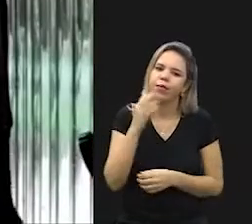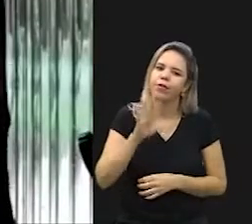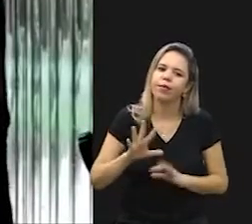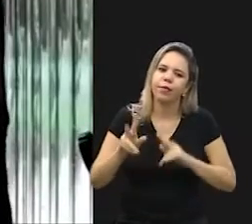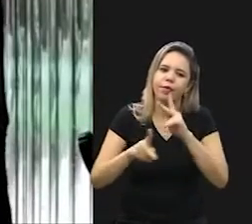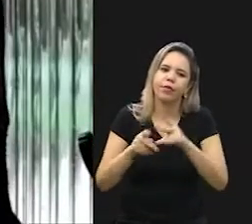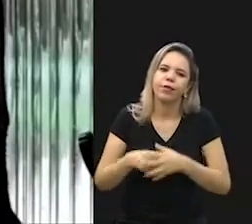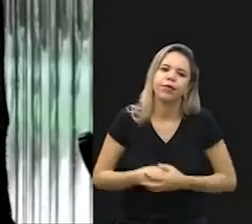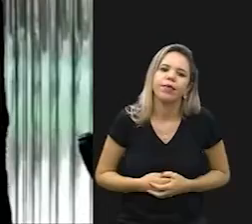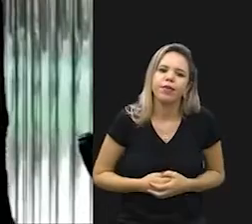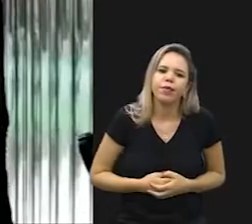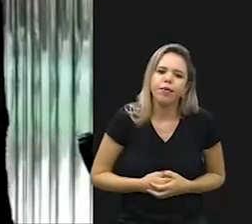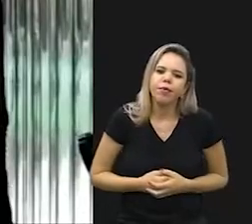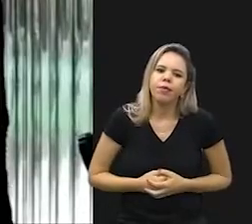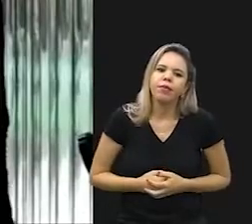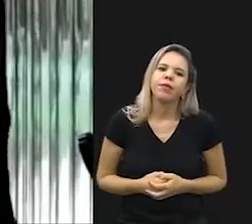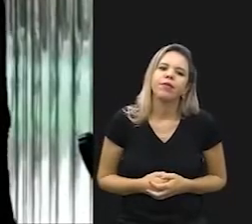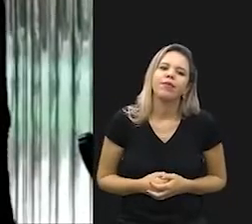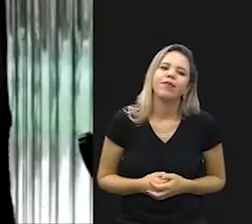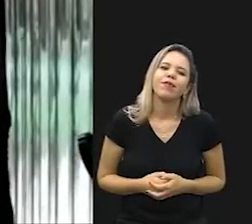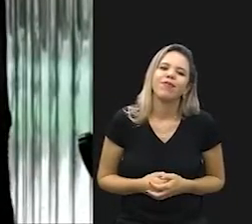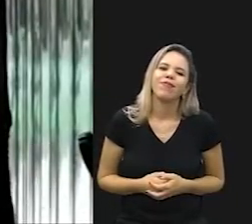tarde, pessoal.